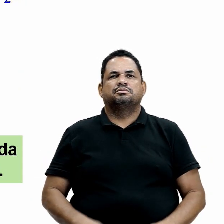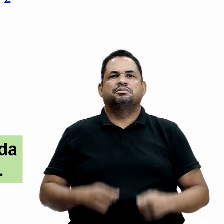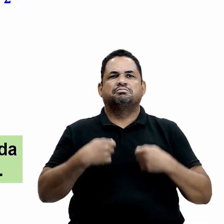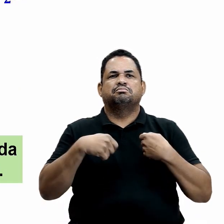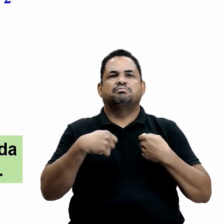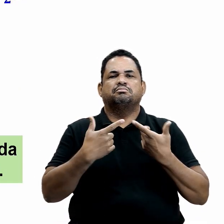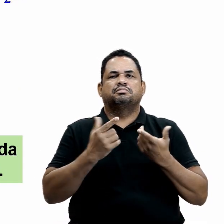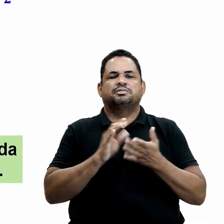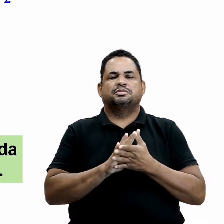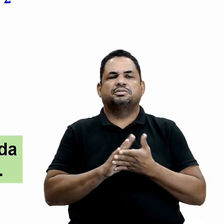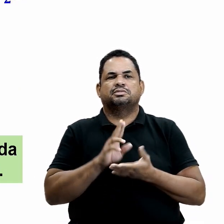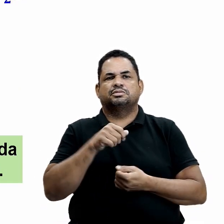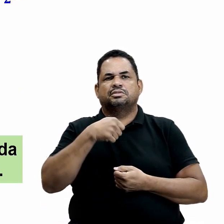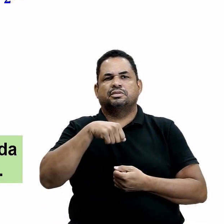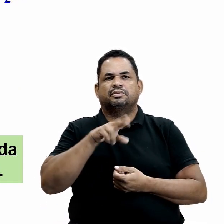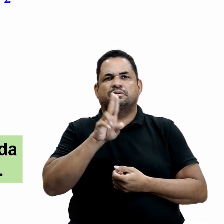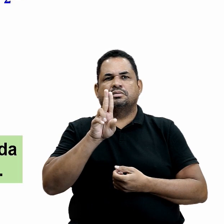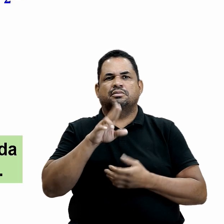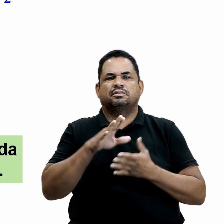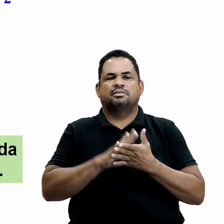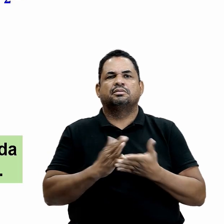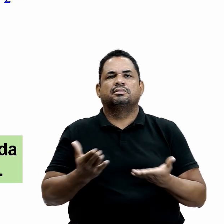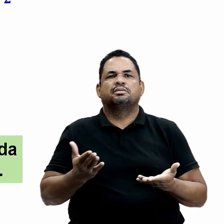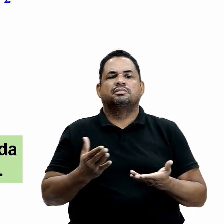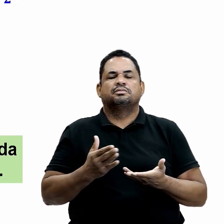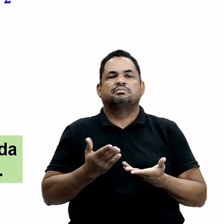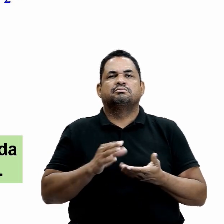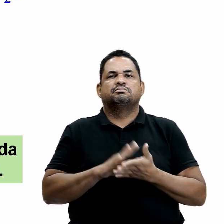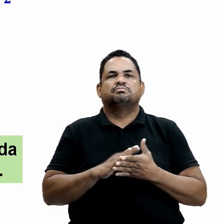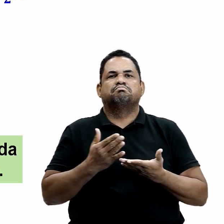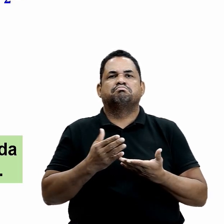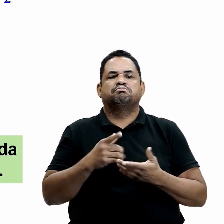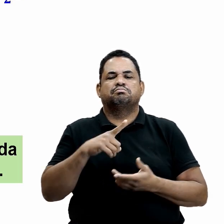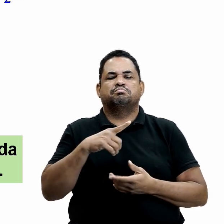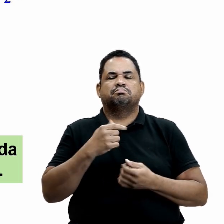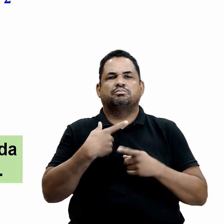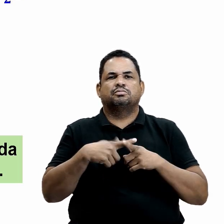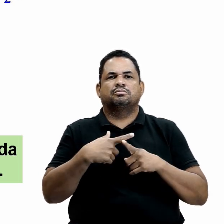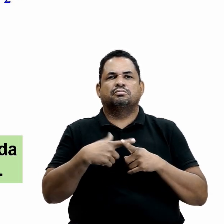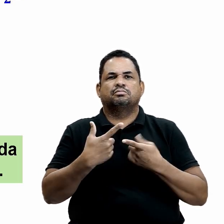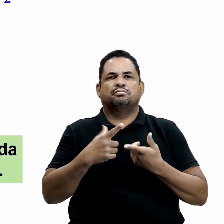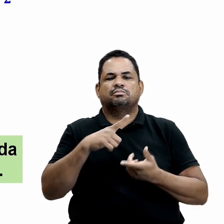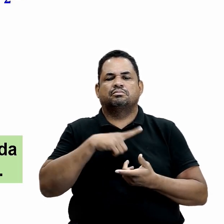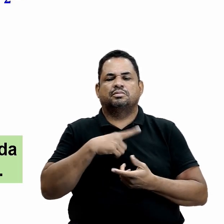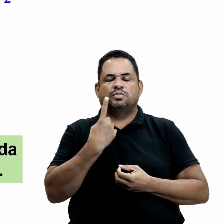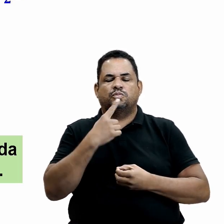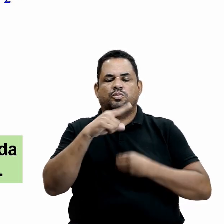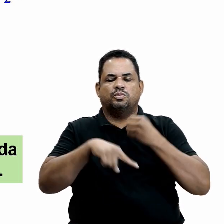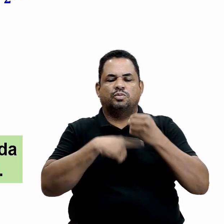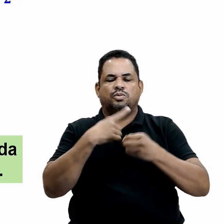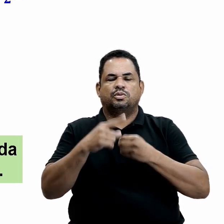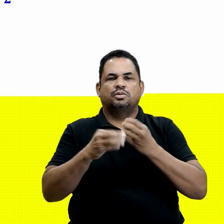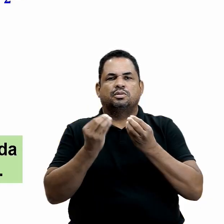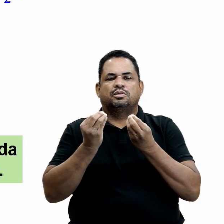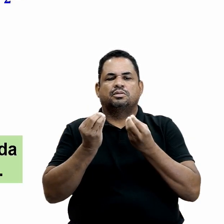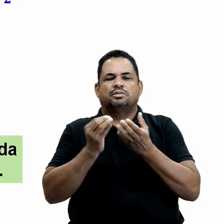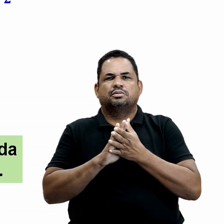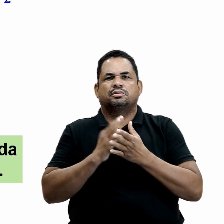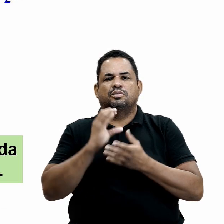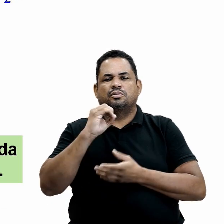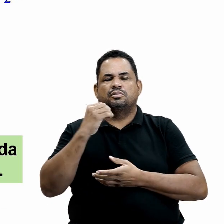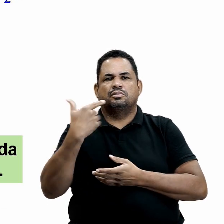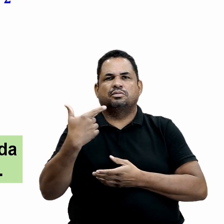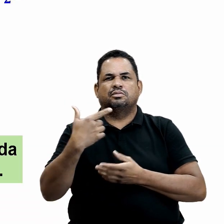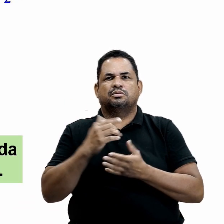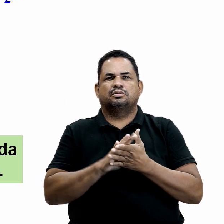um 1, porque eu sei que existe apenas um átomo de oxigênio na molécula da água. Então,